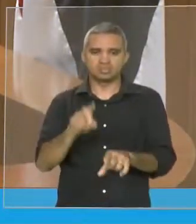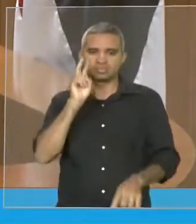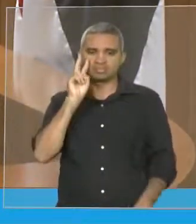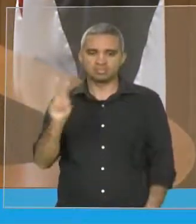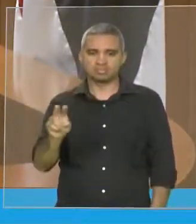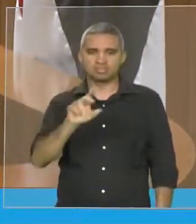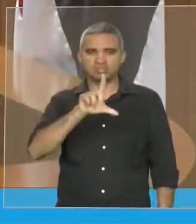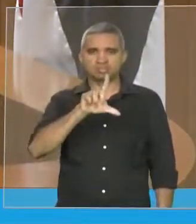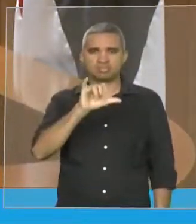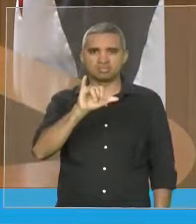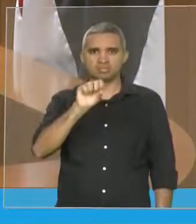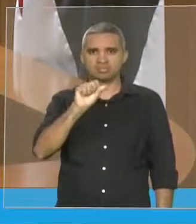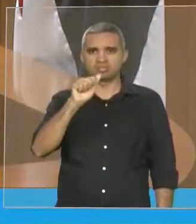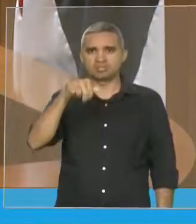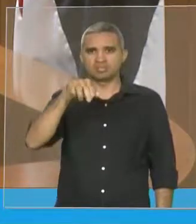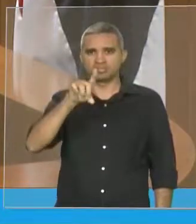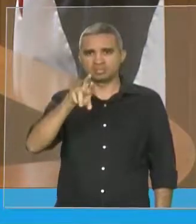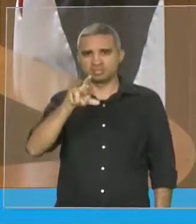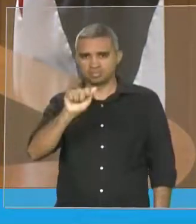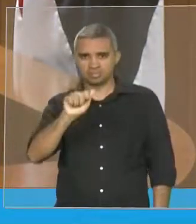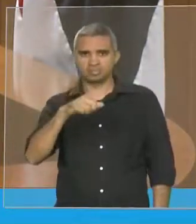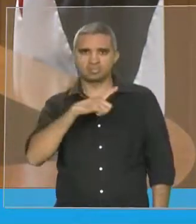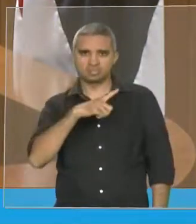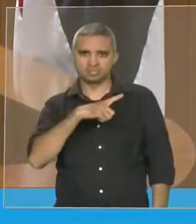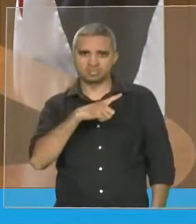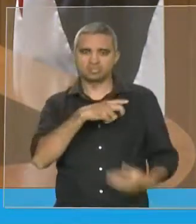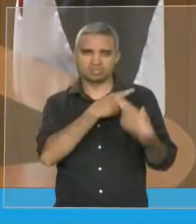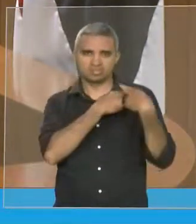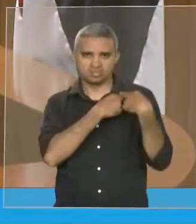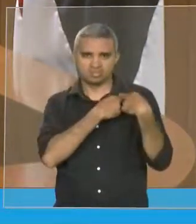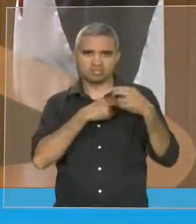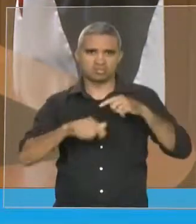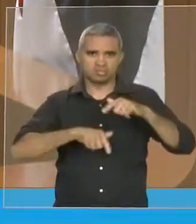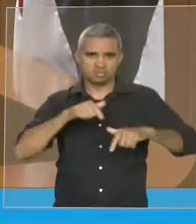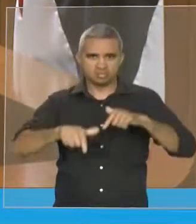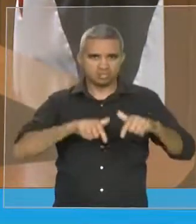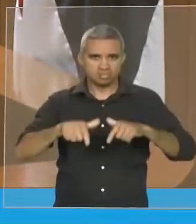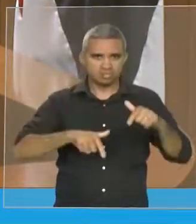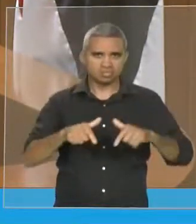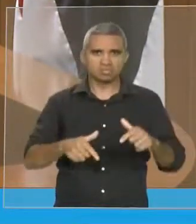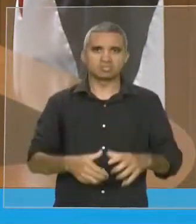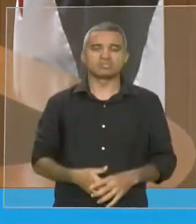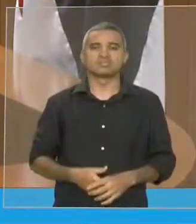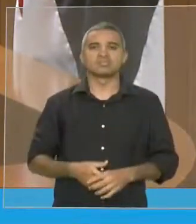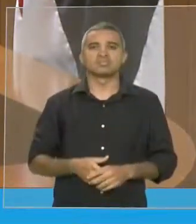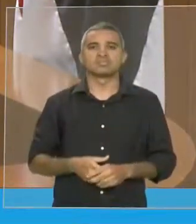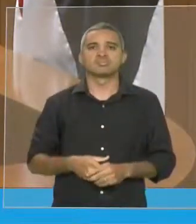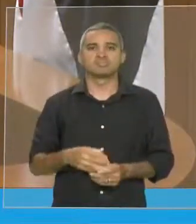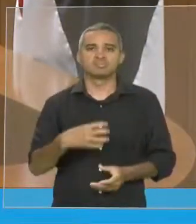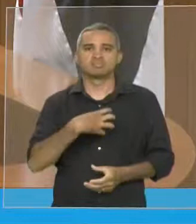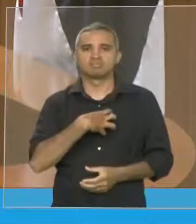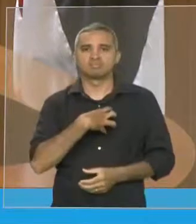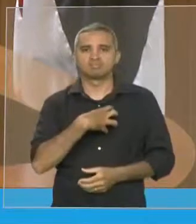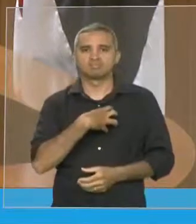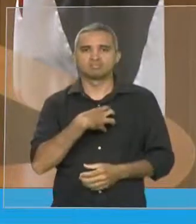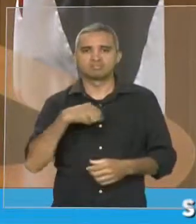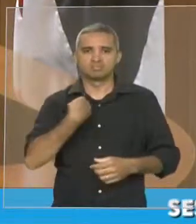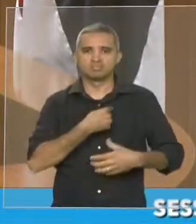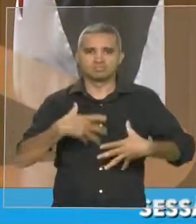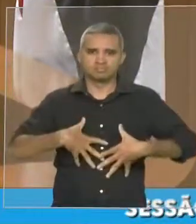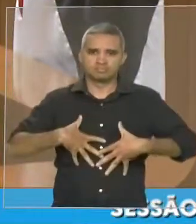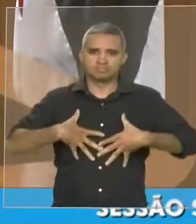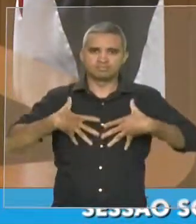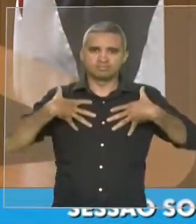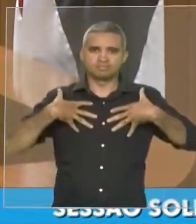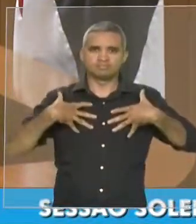um trabalho, né, de expedição dos nossos processos. É uma coisa assim que muito nos empolga, muito nos